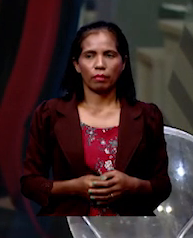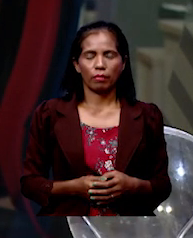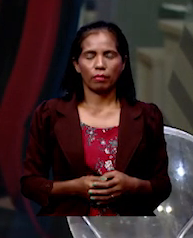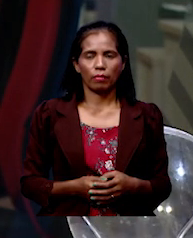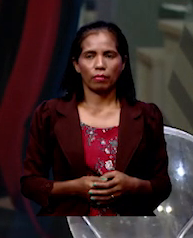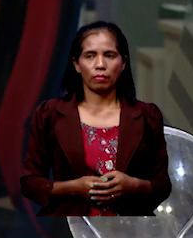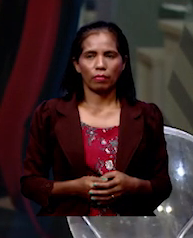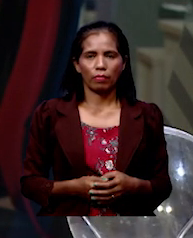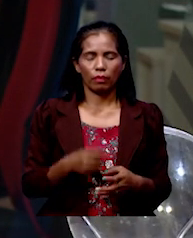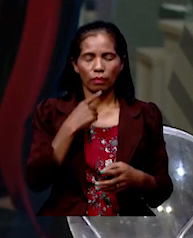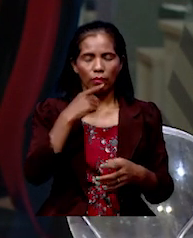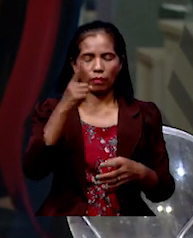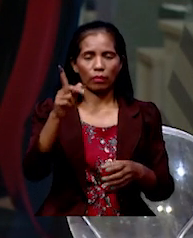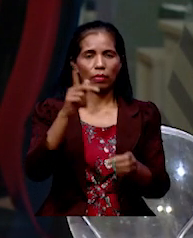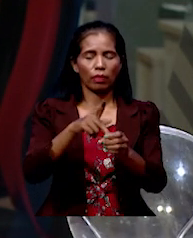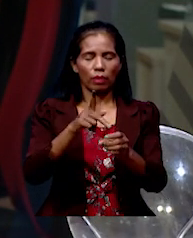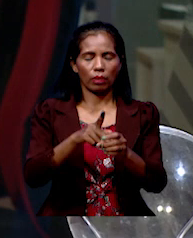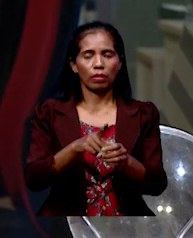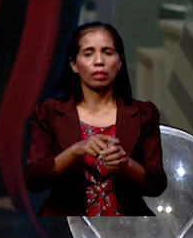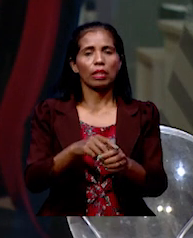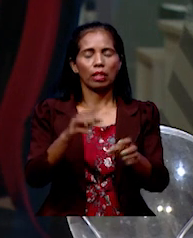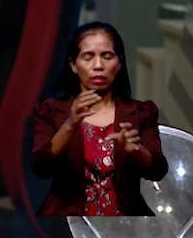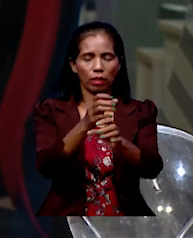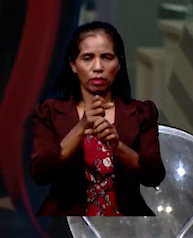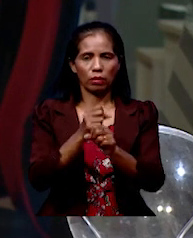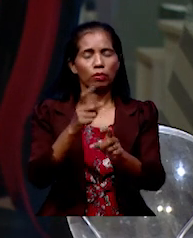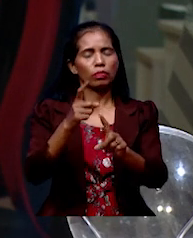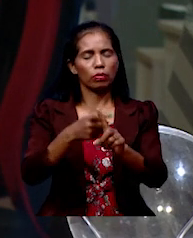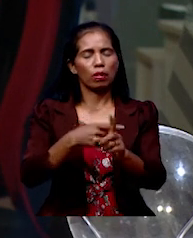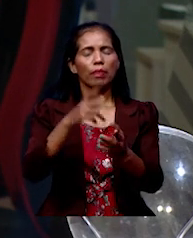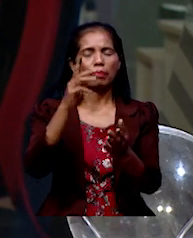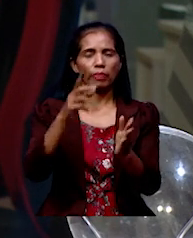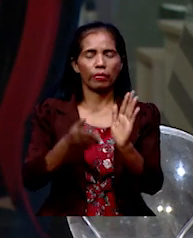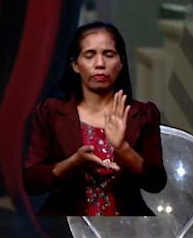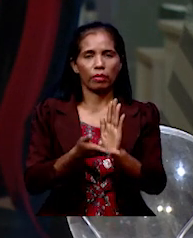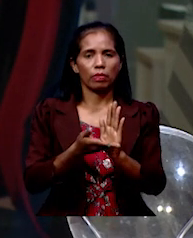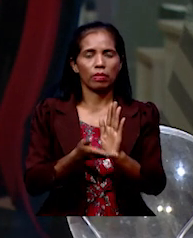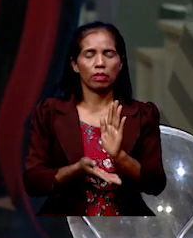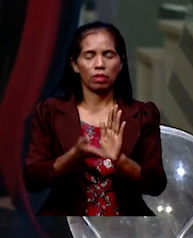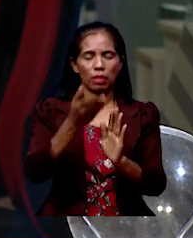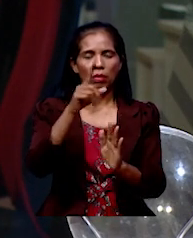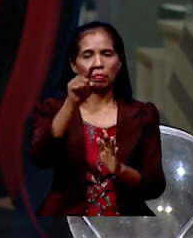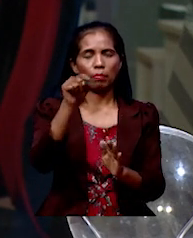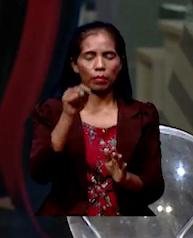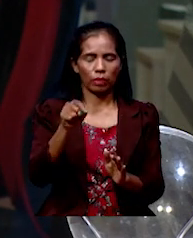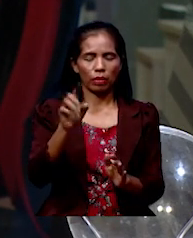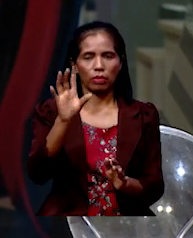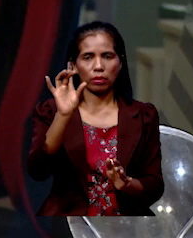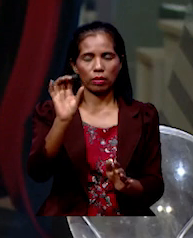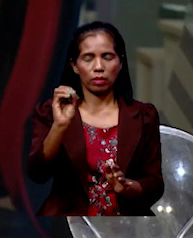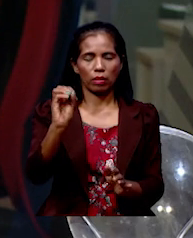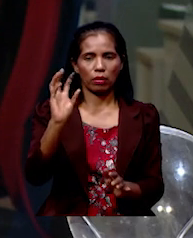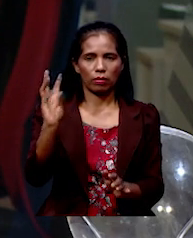Índice preço consumidores full em fevereiro, inflação saiba por cento zero ponto nem.